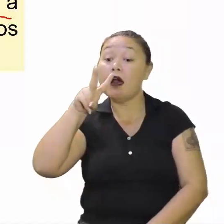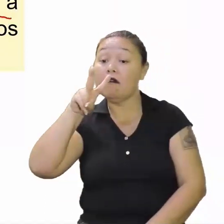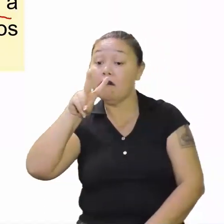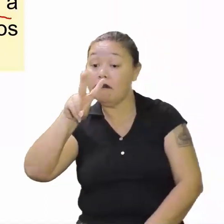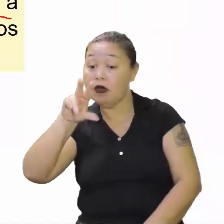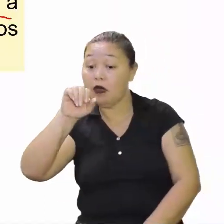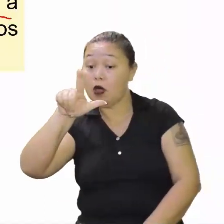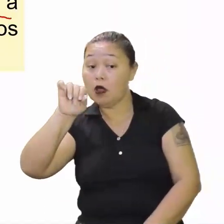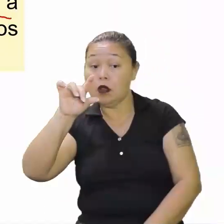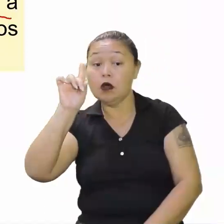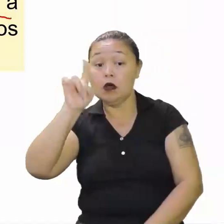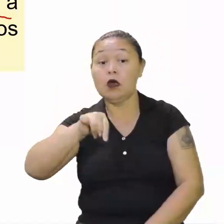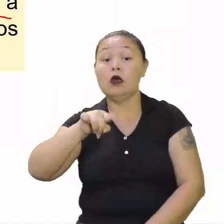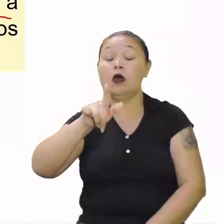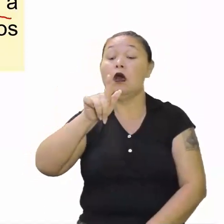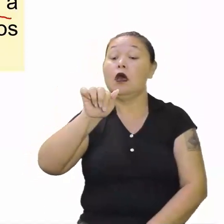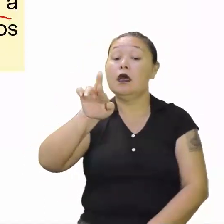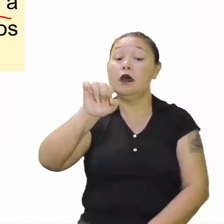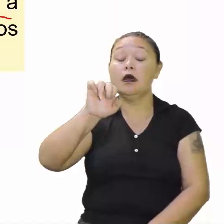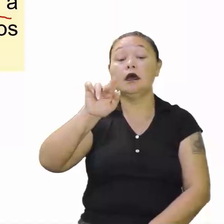velocidade é a grandeza física,